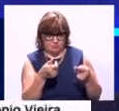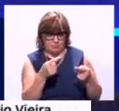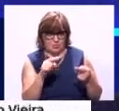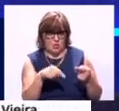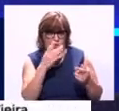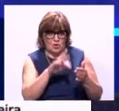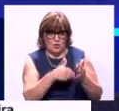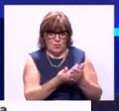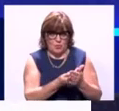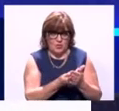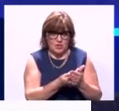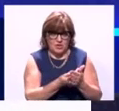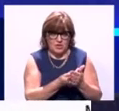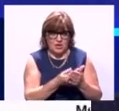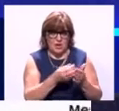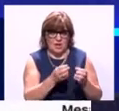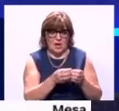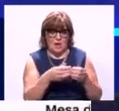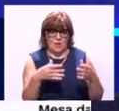outra das propostas,